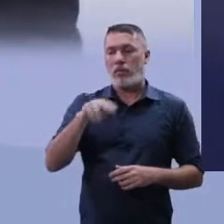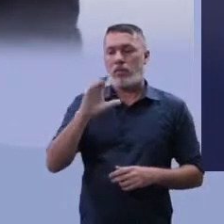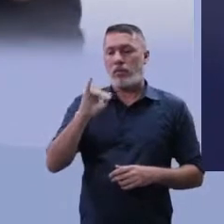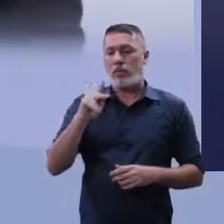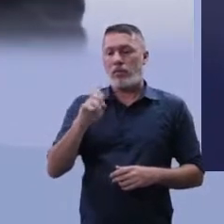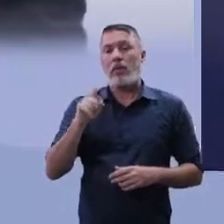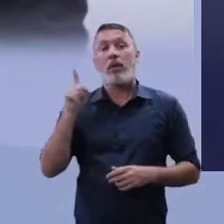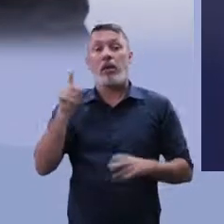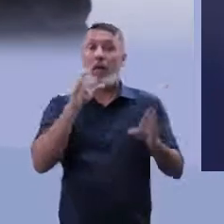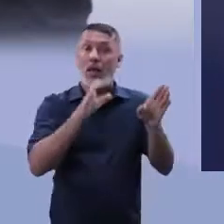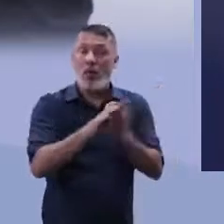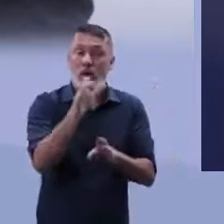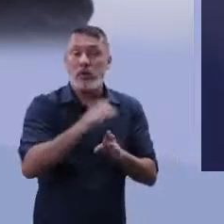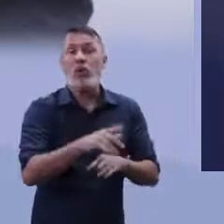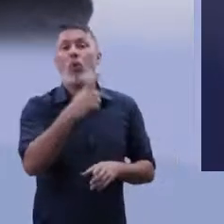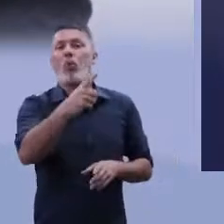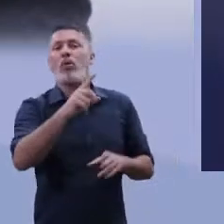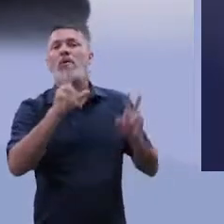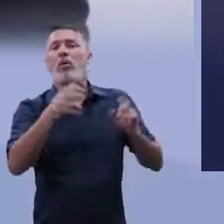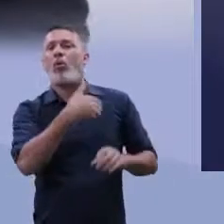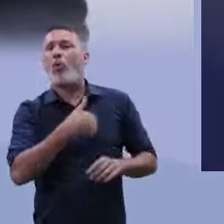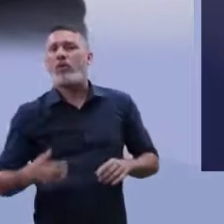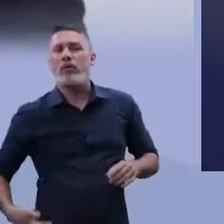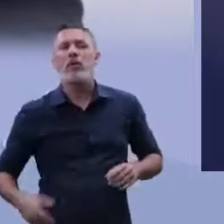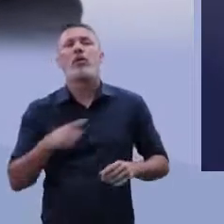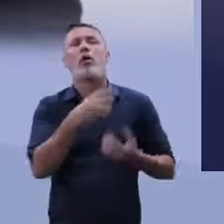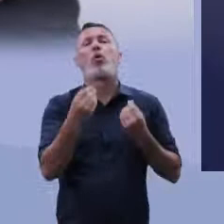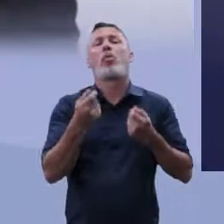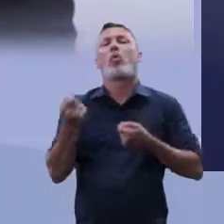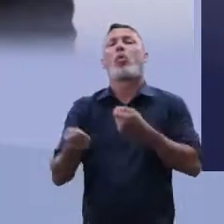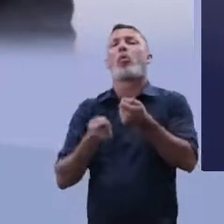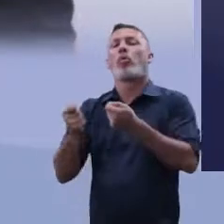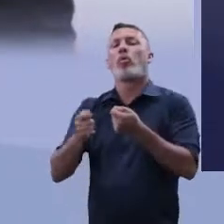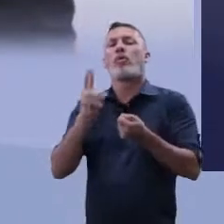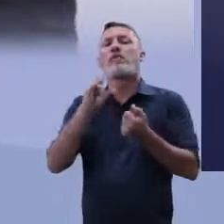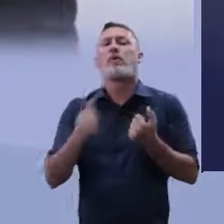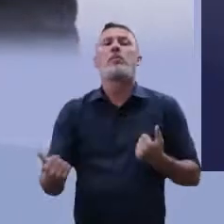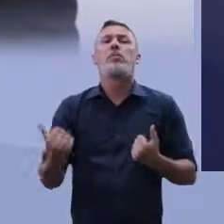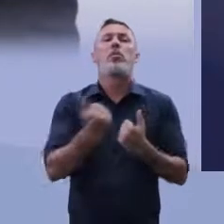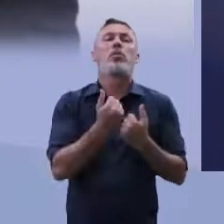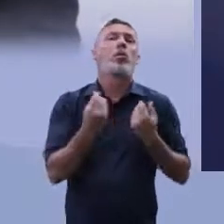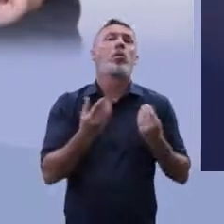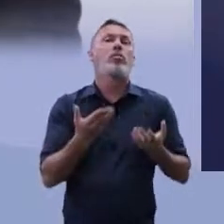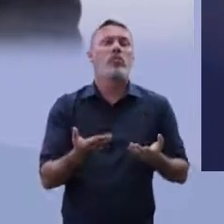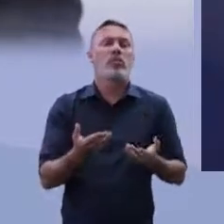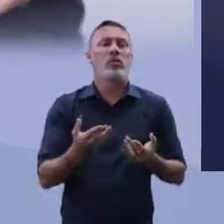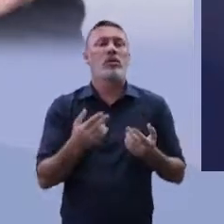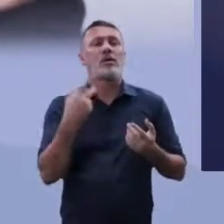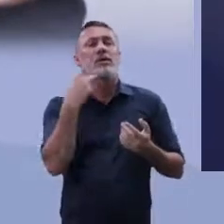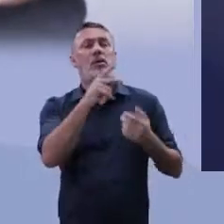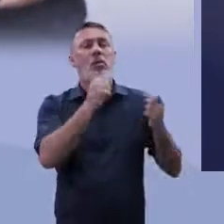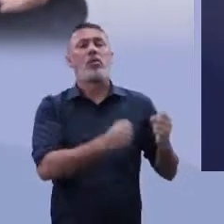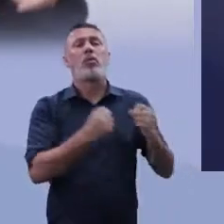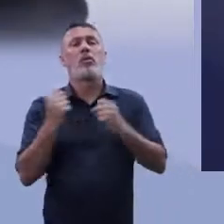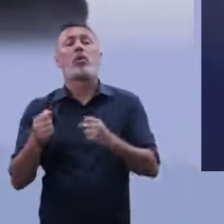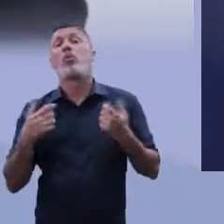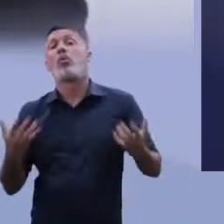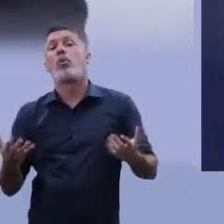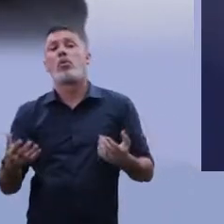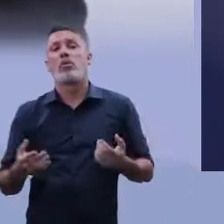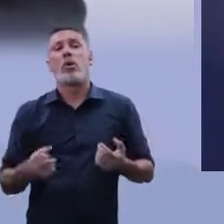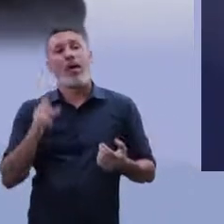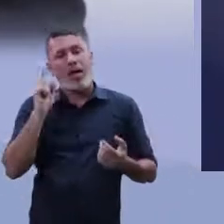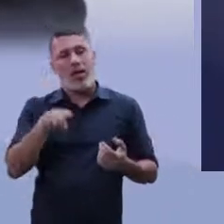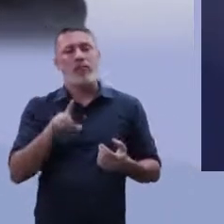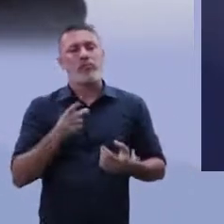Príncipe, que é exatamente aconselhando um determinado governador como que ele deve fazer para se manter no poder. E qual o objetivo